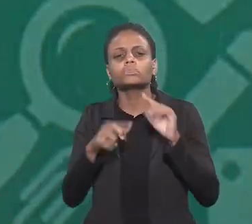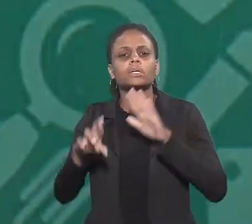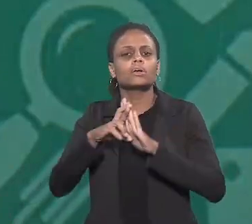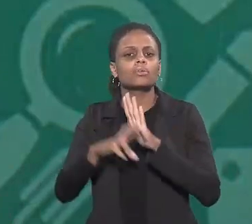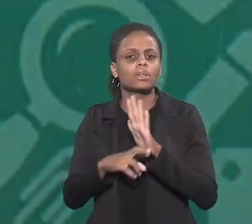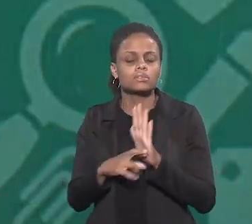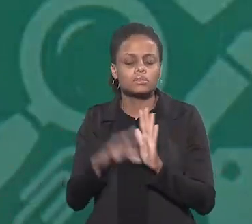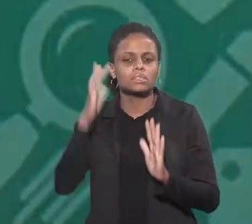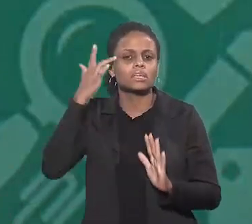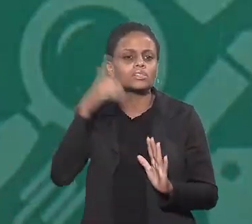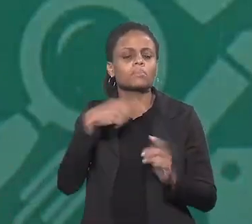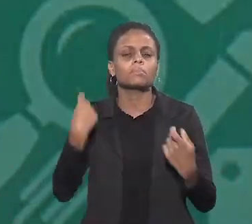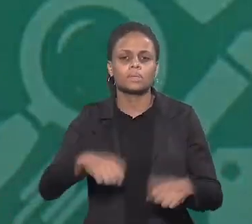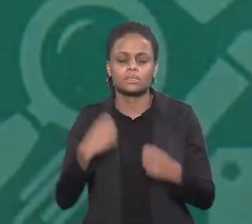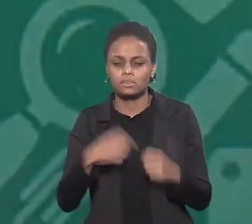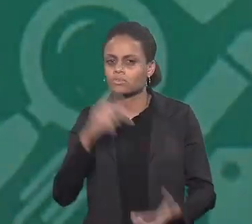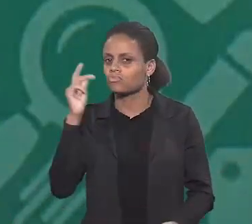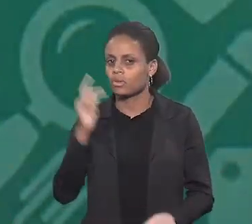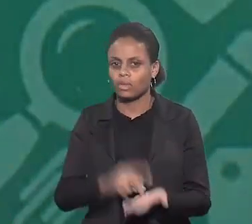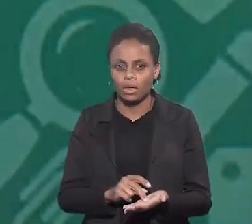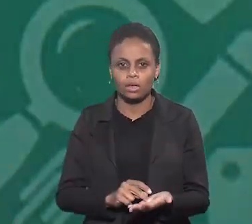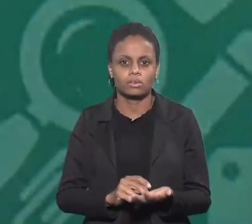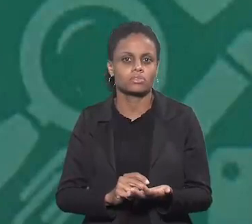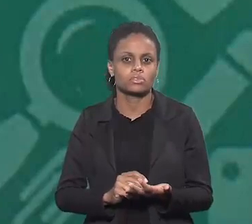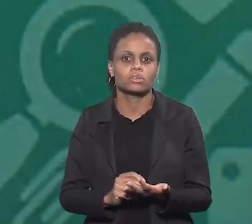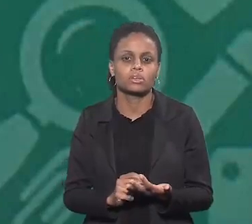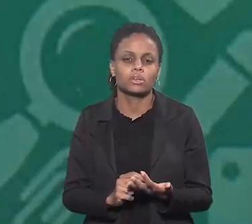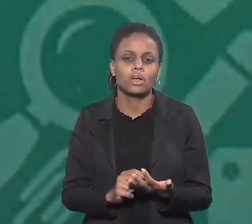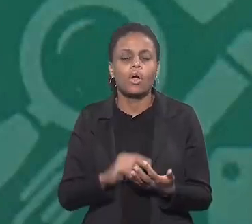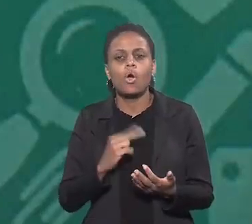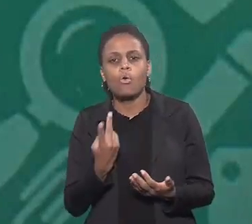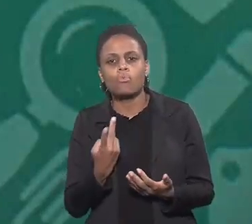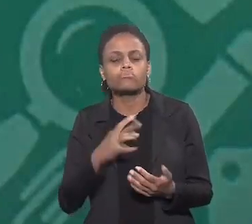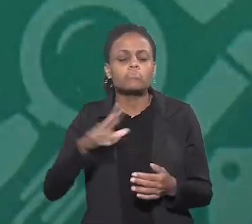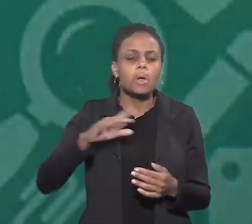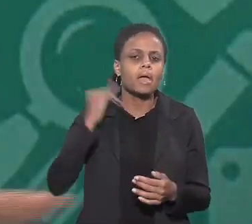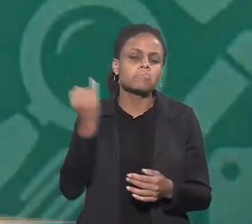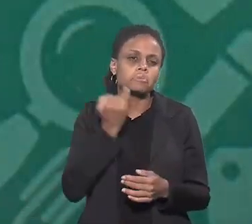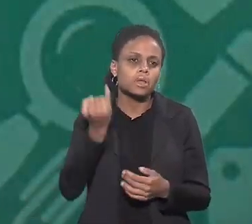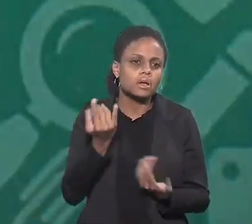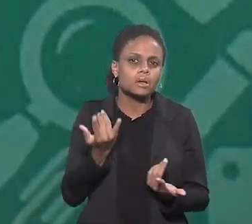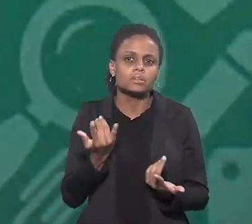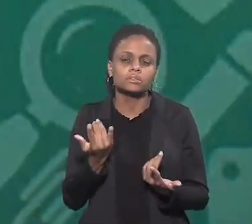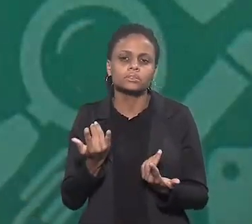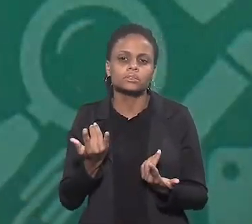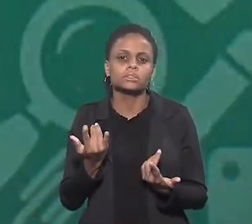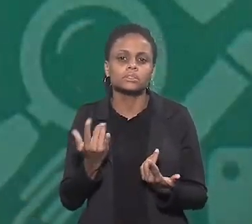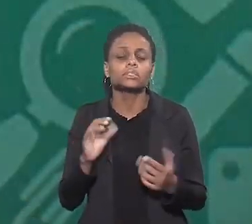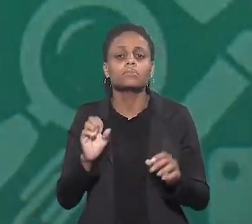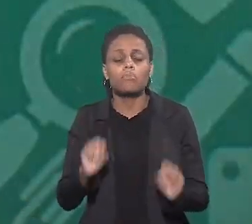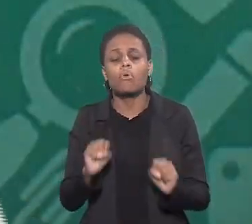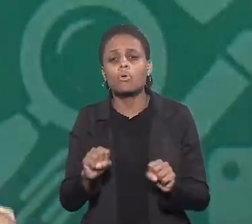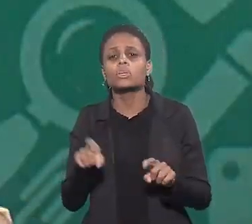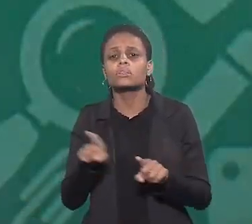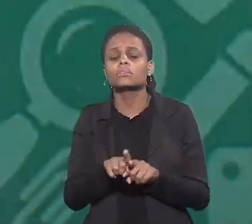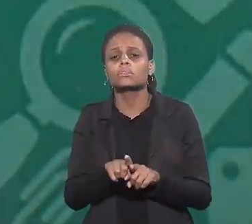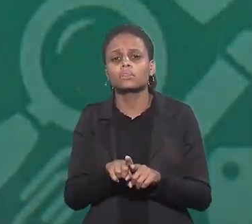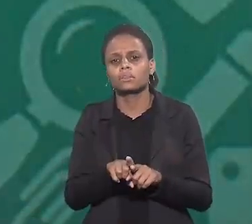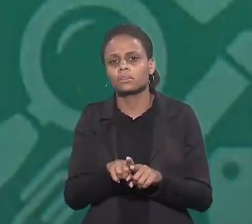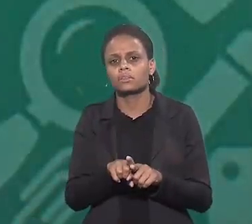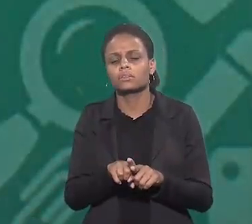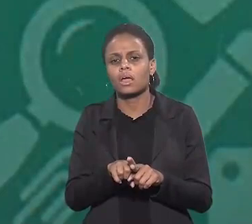essa regulamentação? O que você acha que é necessário realmente ou que, de repente, não é tão importante assim, que pode, aí, de repente, até